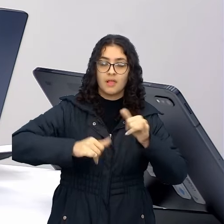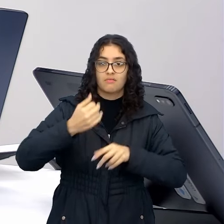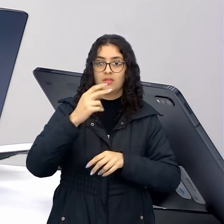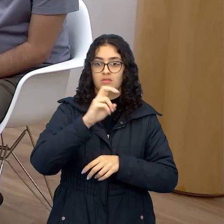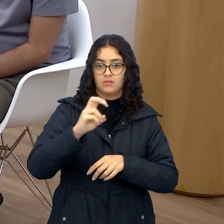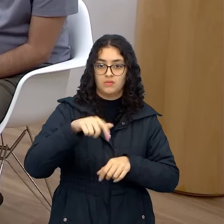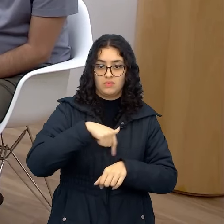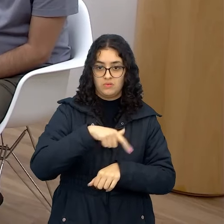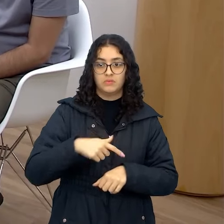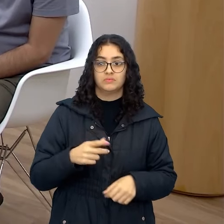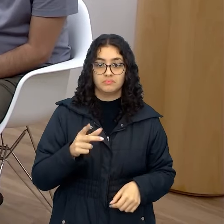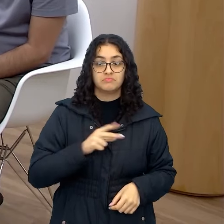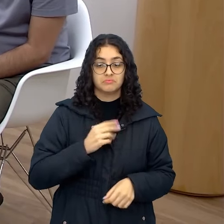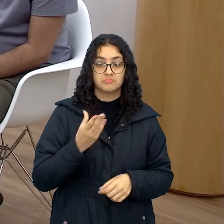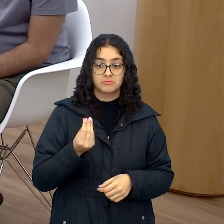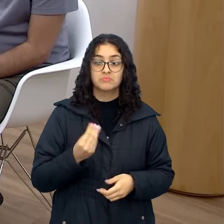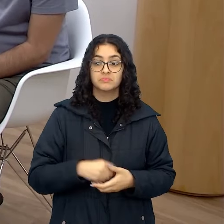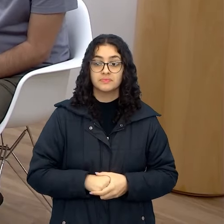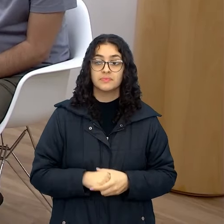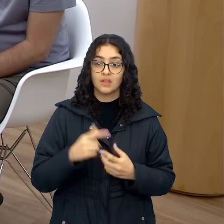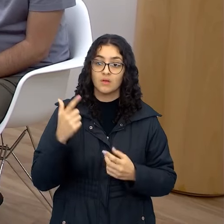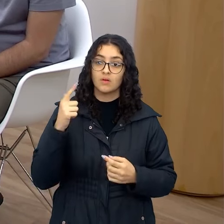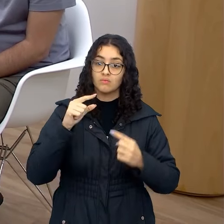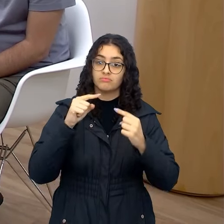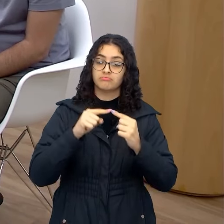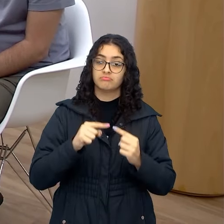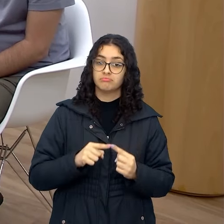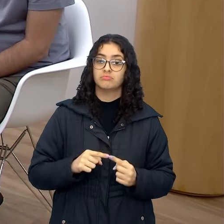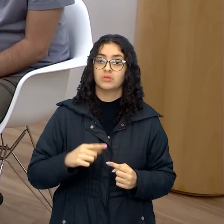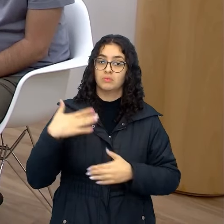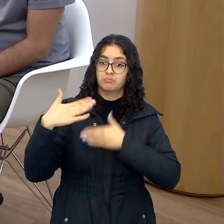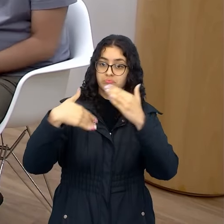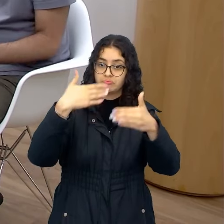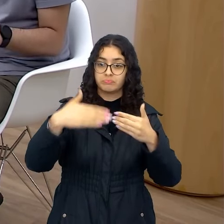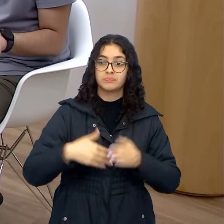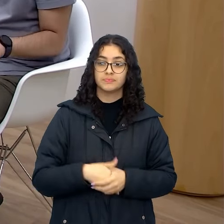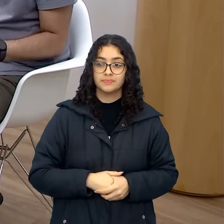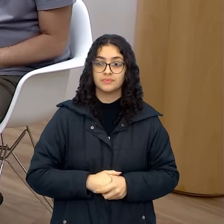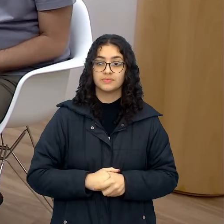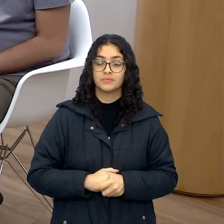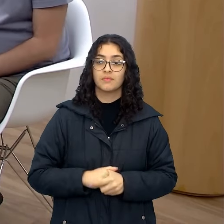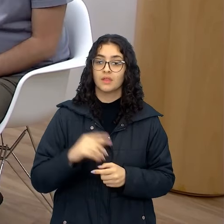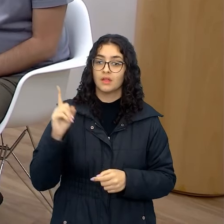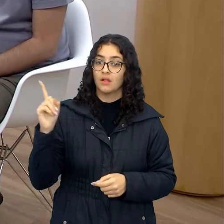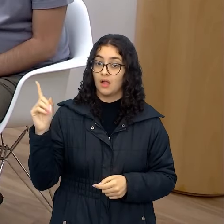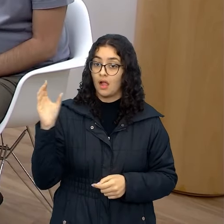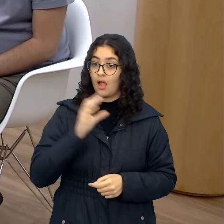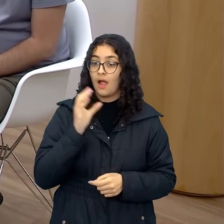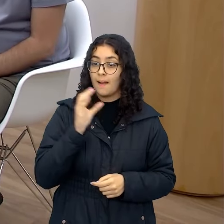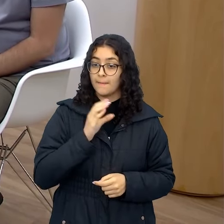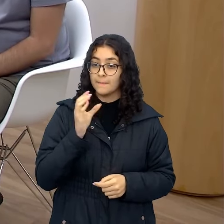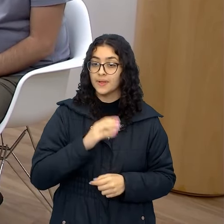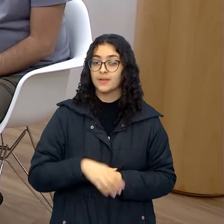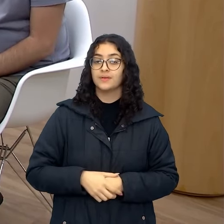horas. Bastante, já junta bastante pontos para evolução. Isso. Então, vou passando aqui, ó, rapidão,